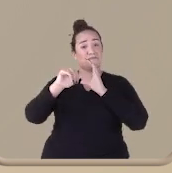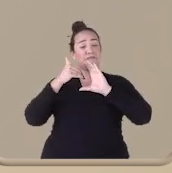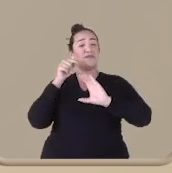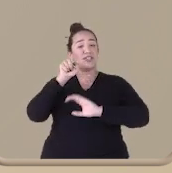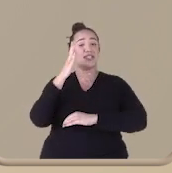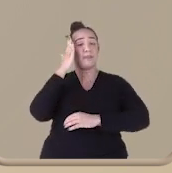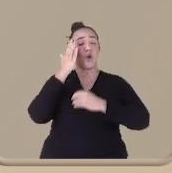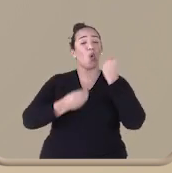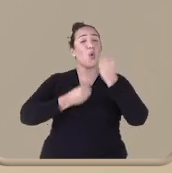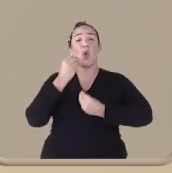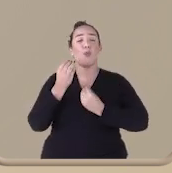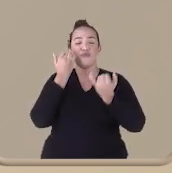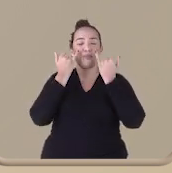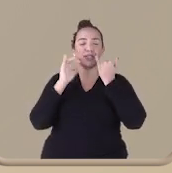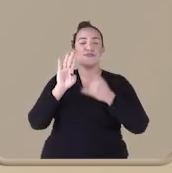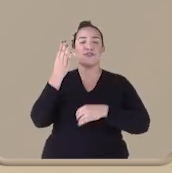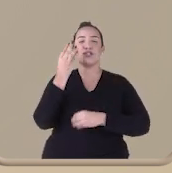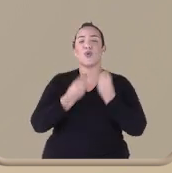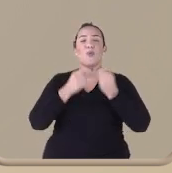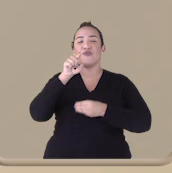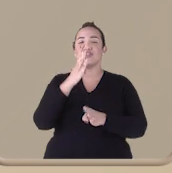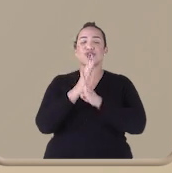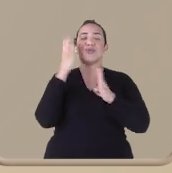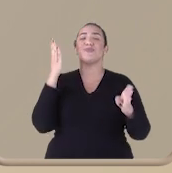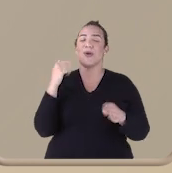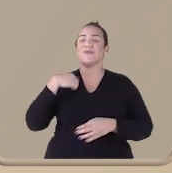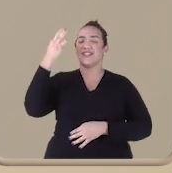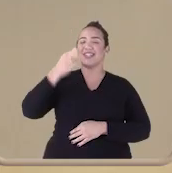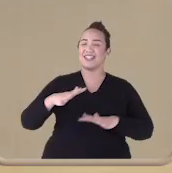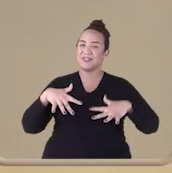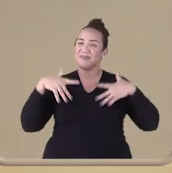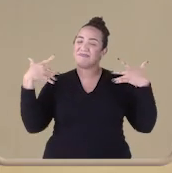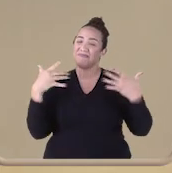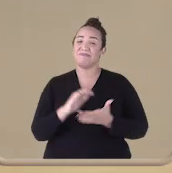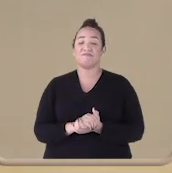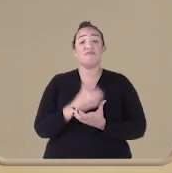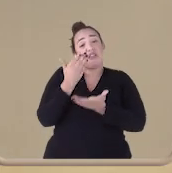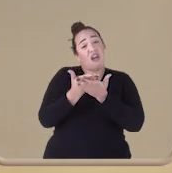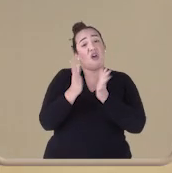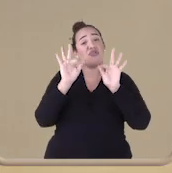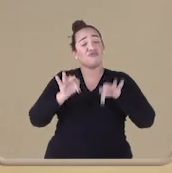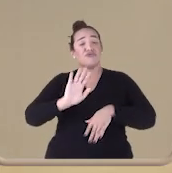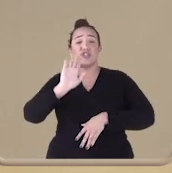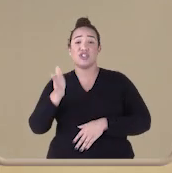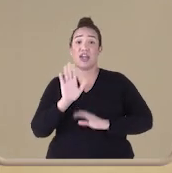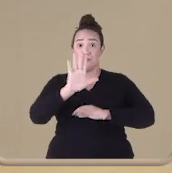que era uma notícia falsa. Eu tenho certeza de que vai ser muito divertido. A aula de hoje chegou ao fim,